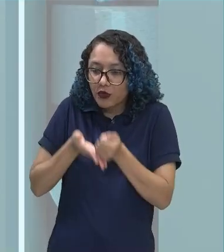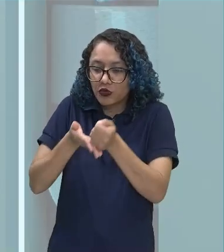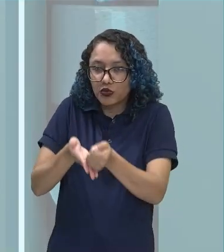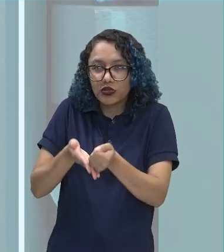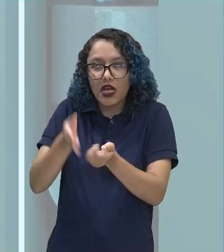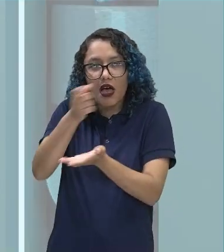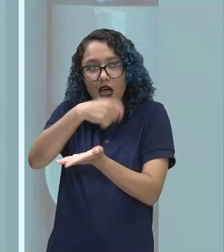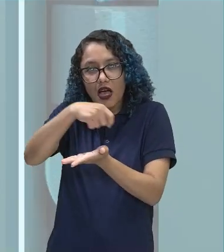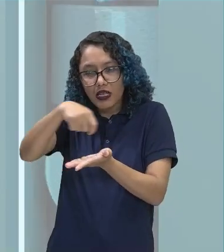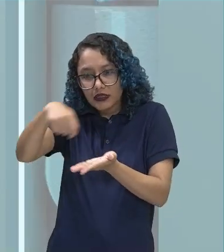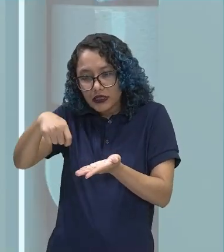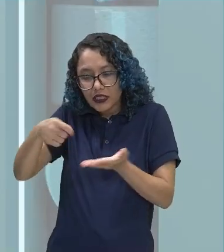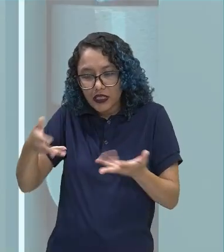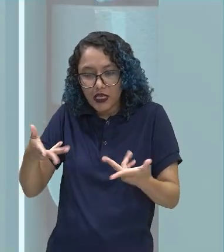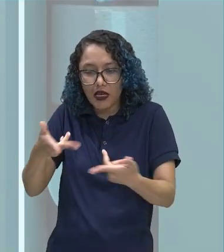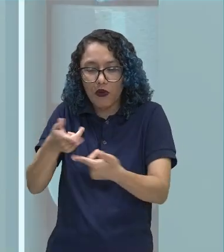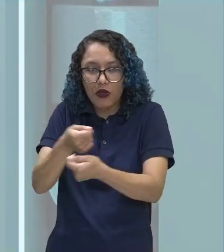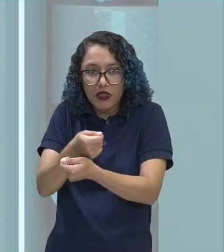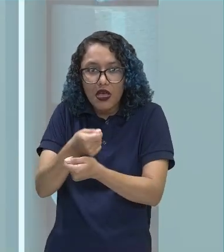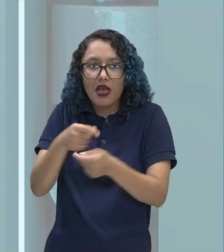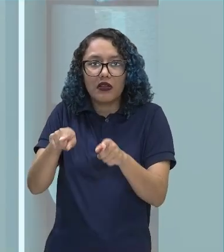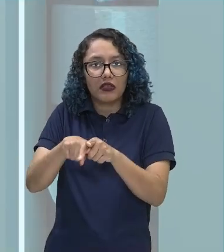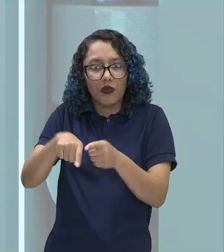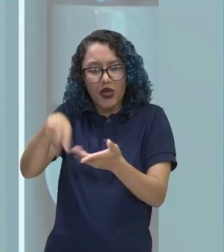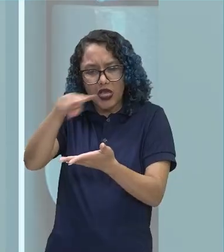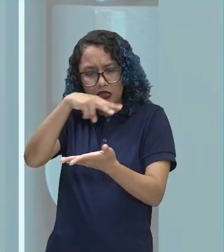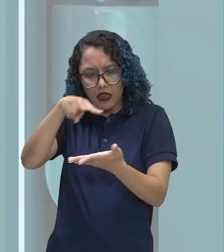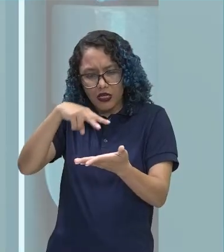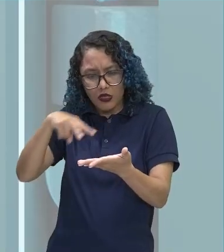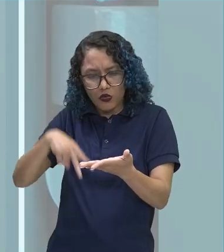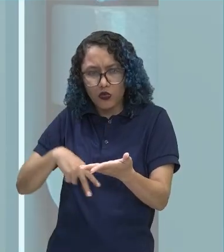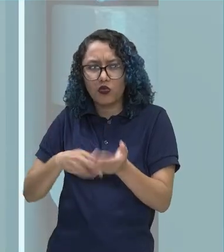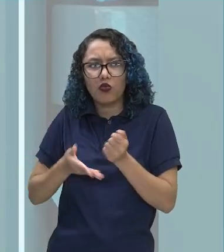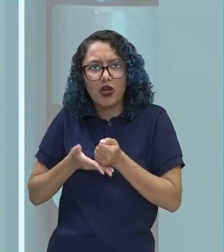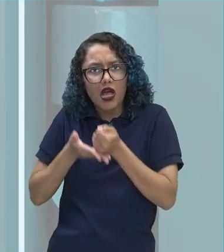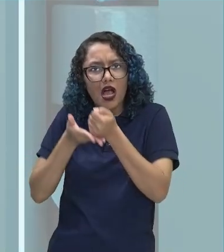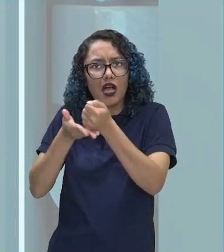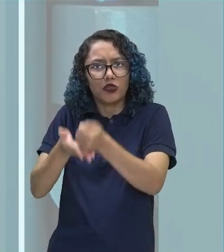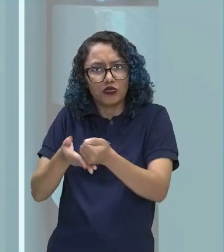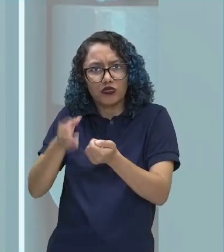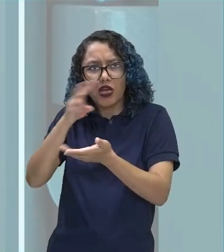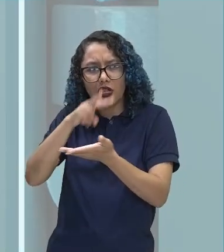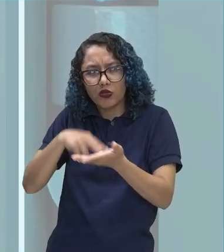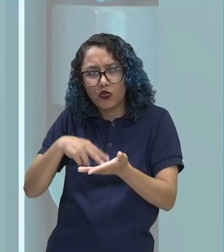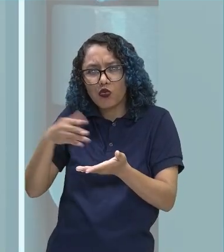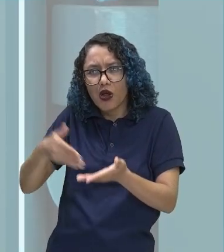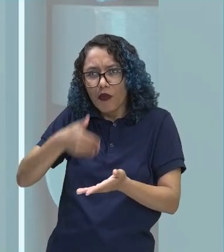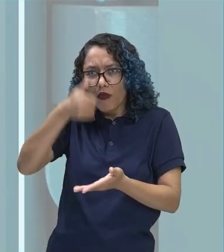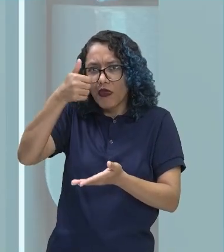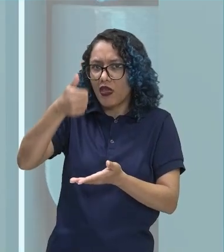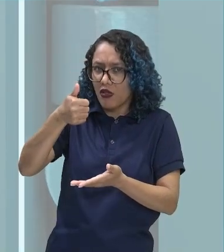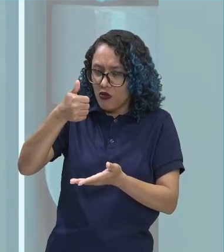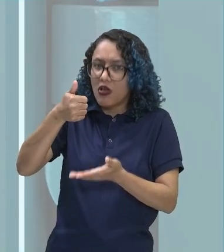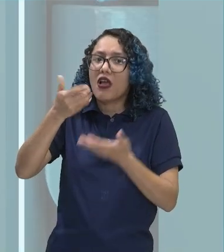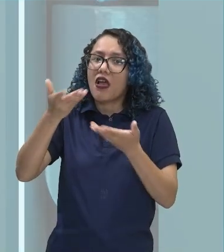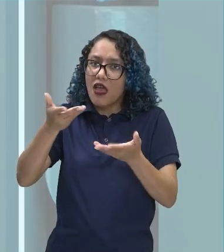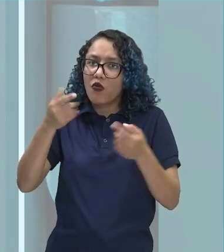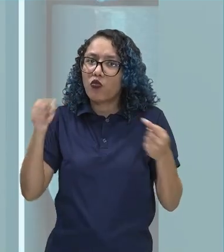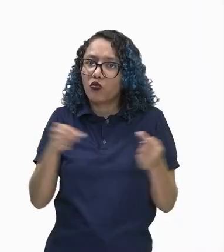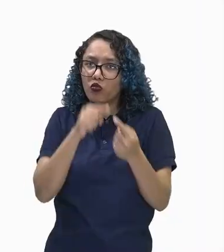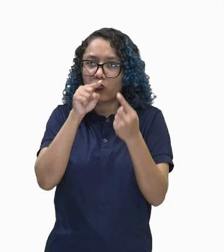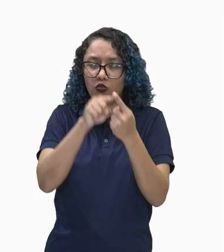Para ele fazer suas leituras com mais fluidez. Então, é este o papel da